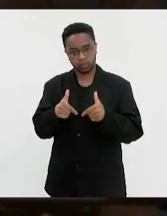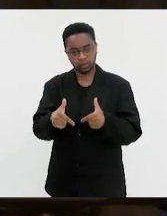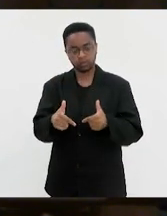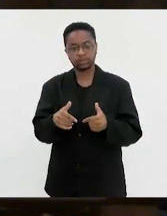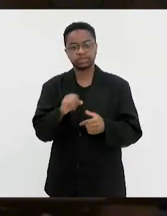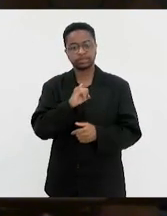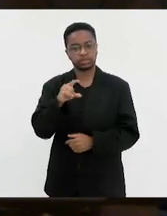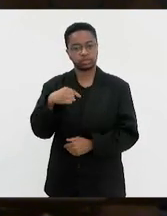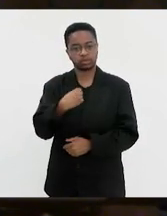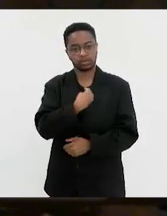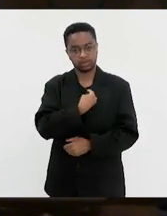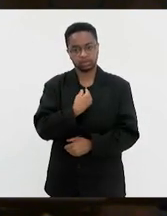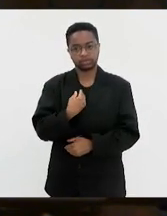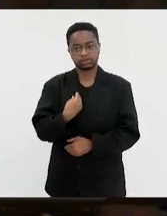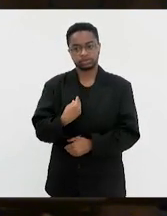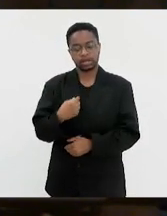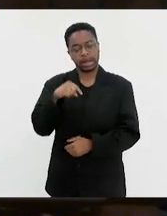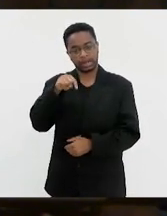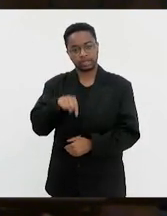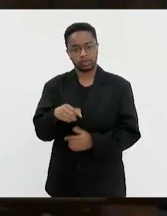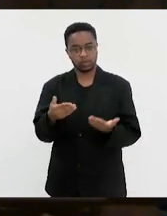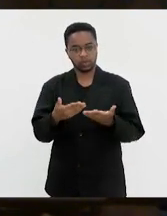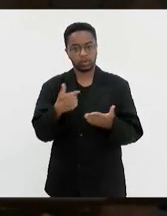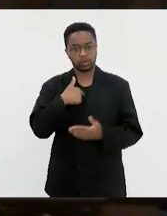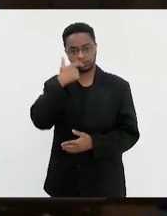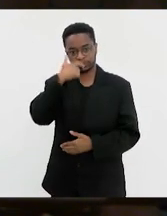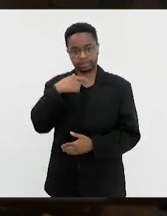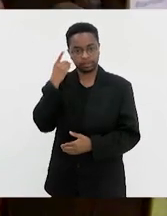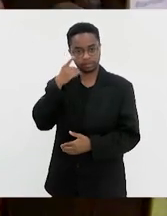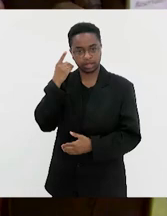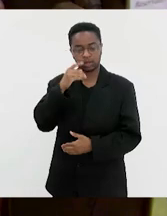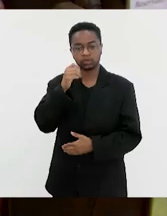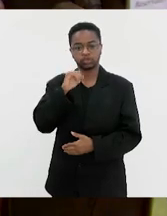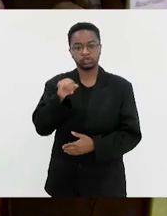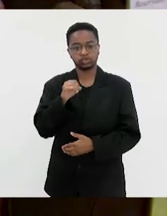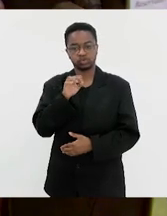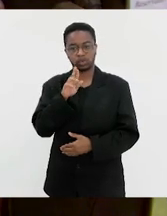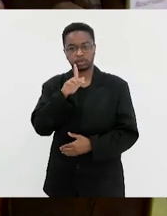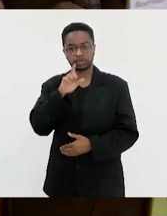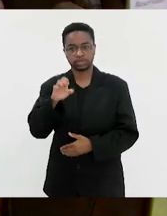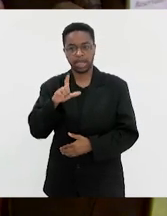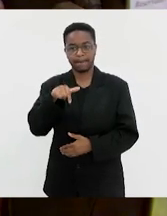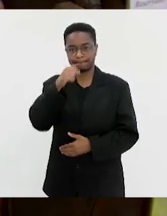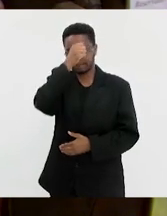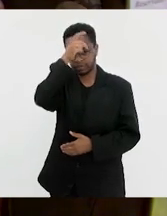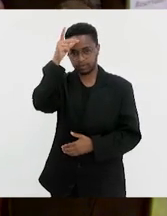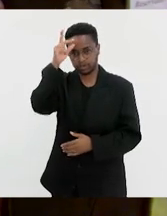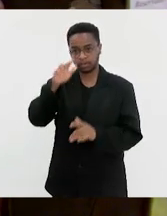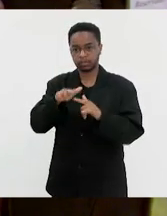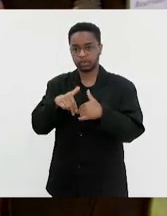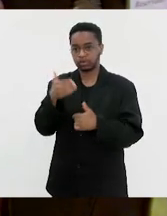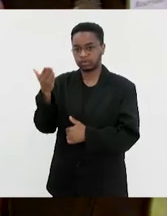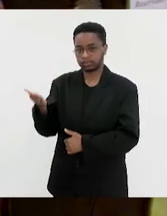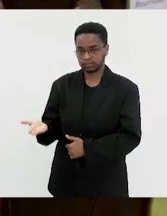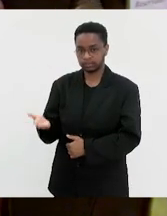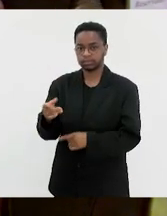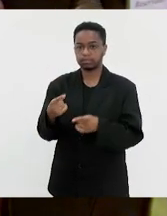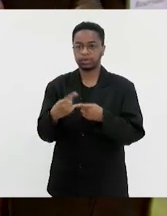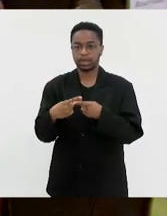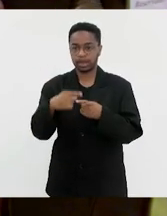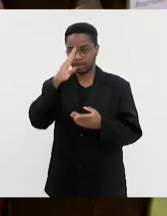eu, né, como deputado, Jorge como prefeito, é graças ao senhor, porque o senhor acreditou no